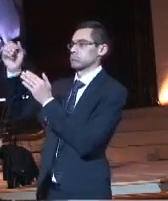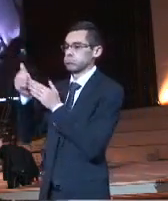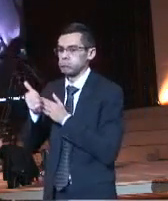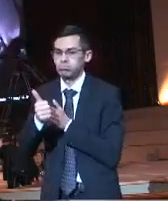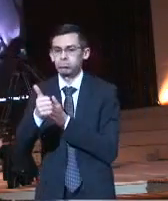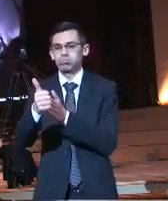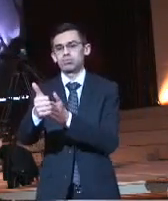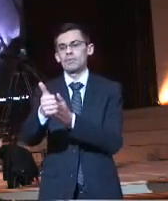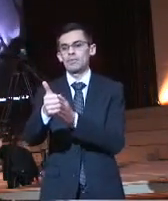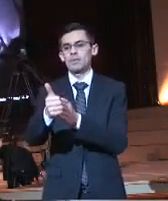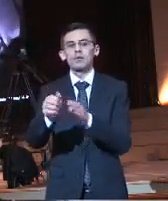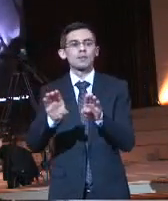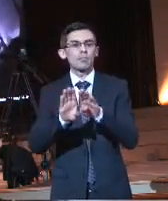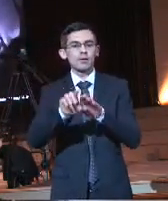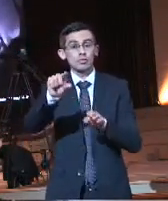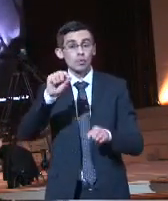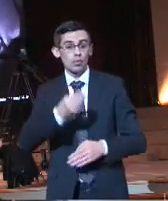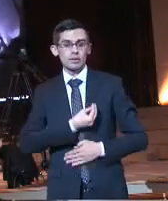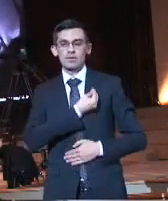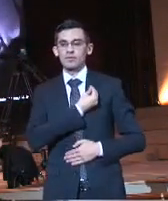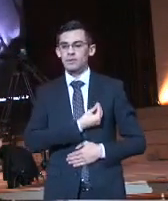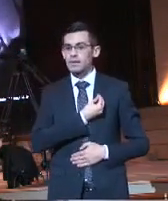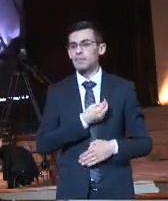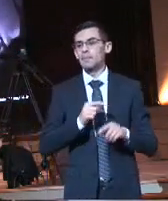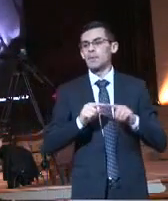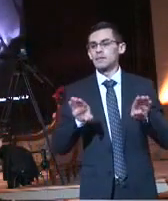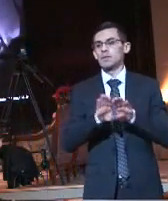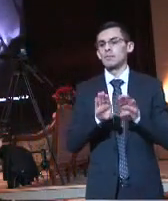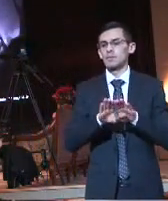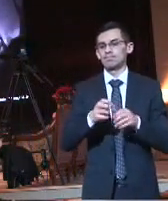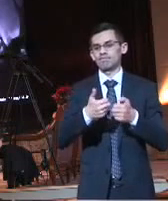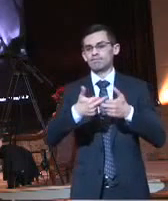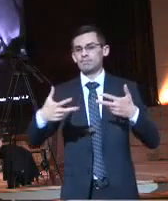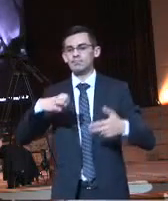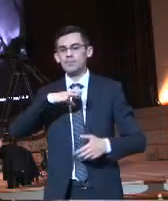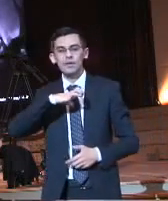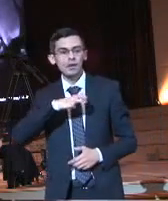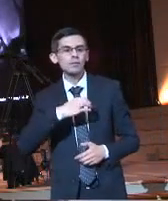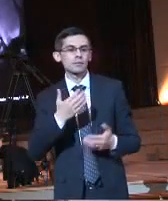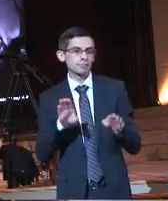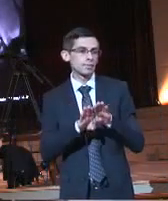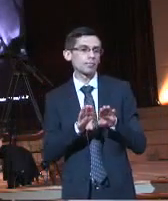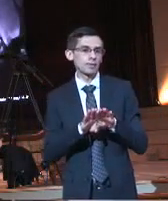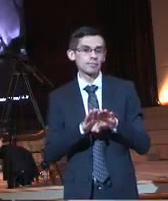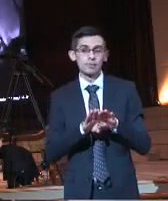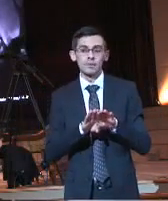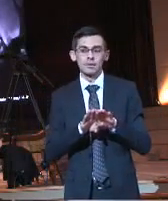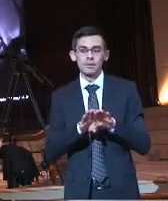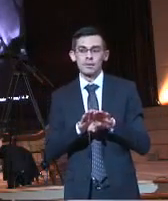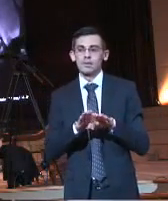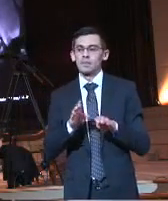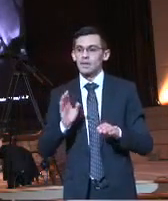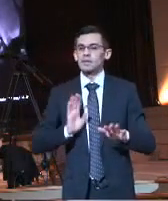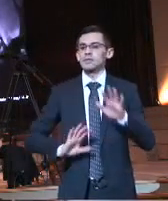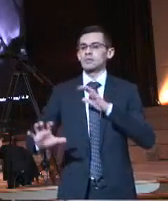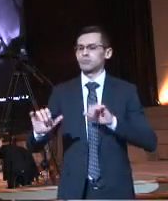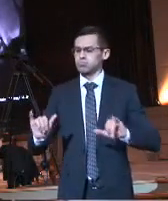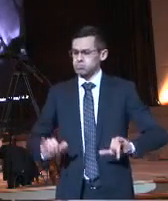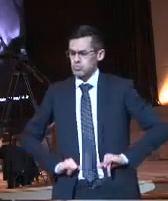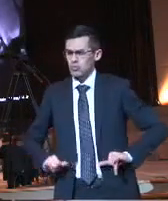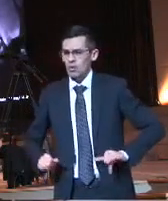na vida, mas envolve questões morais. Algumas dessas questões que machucam,